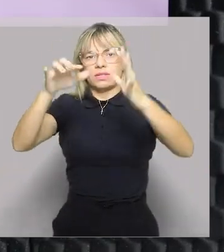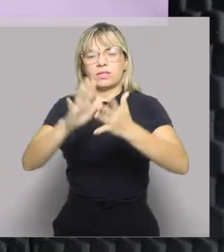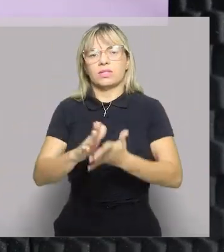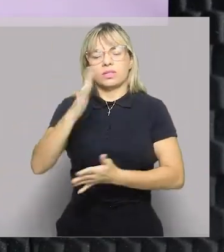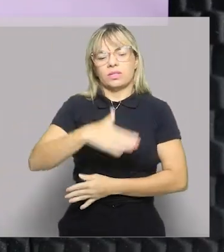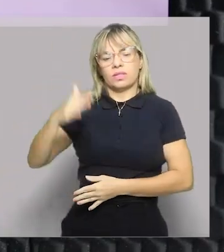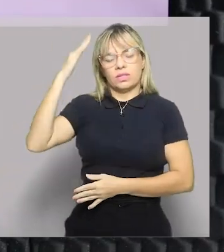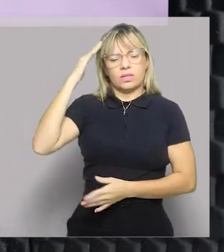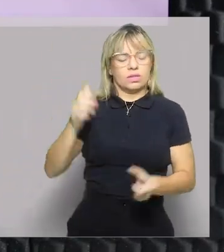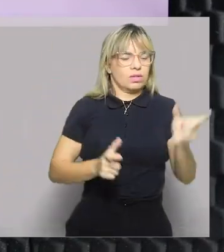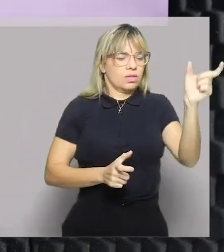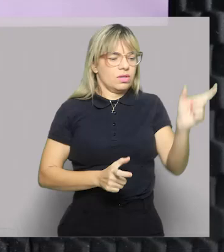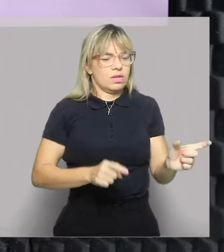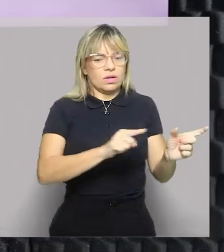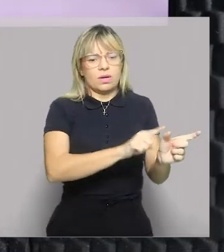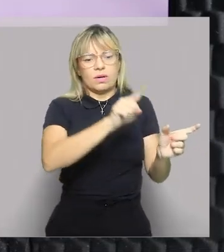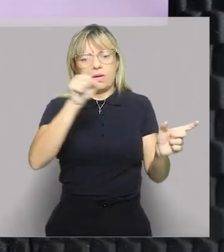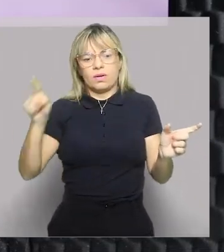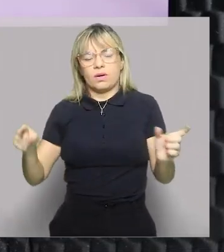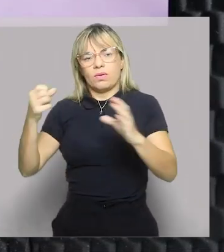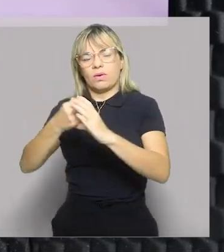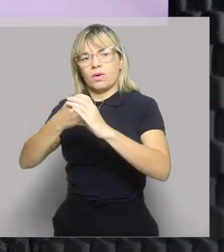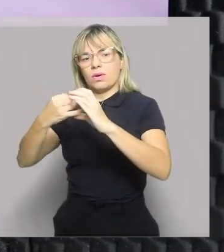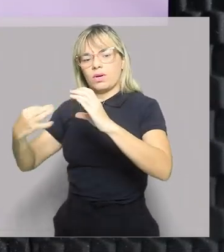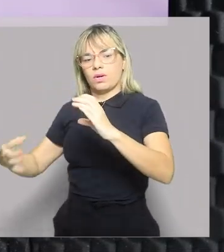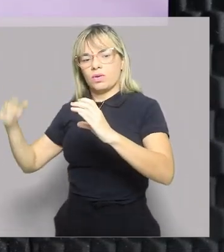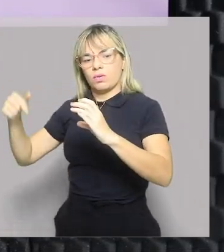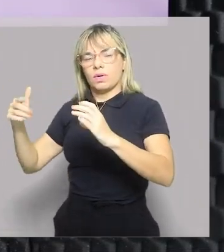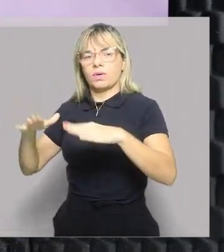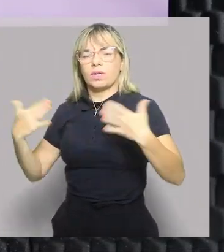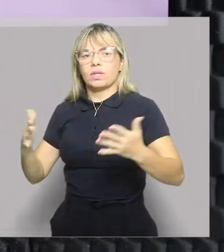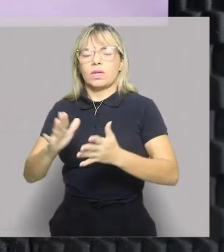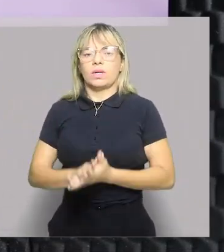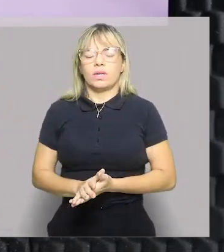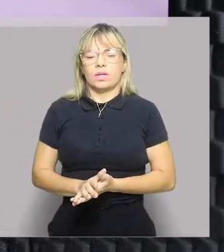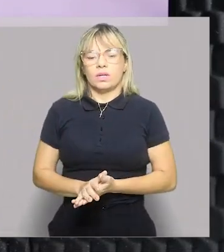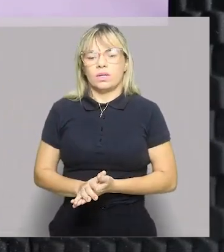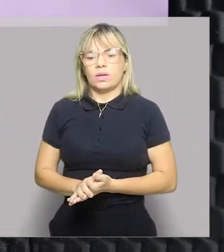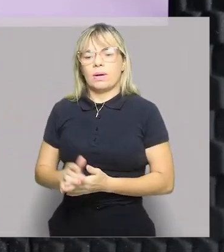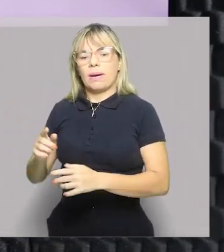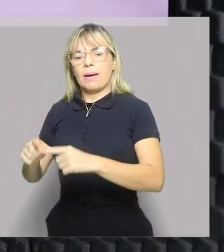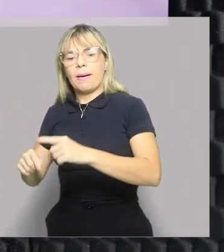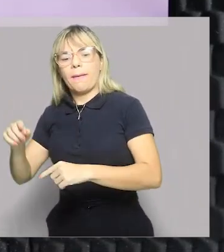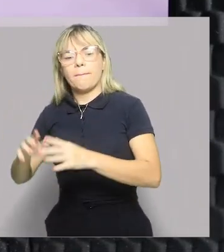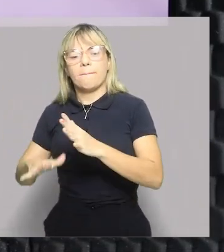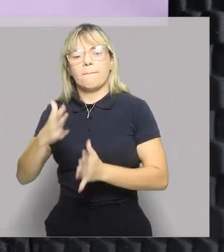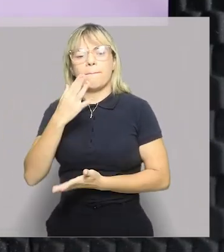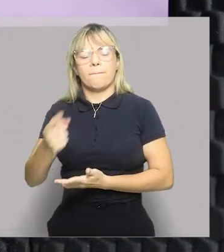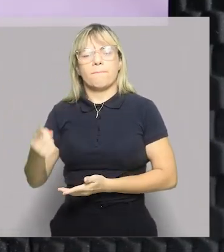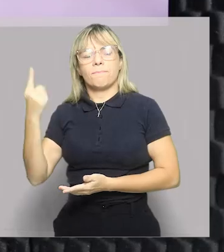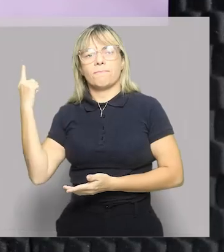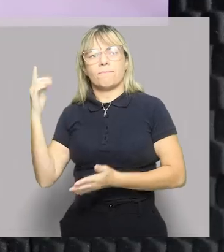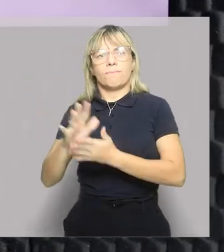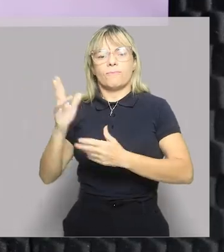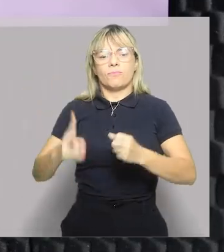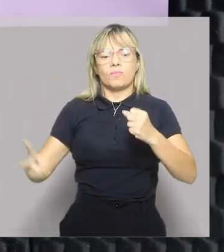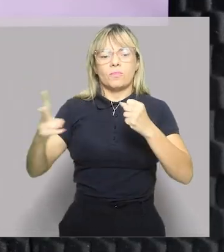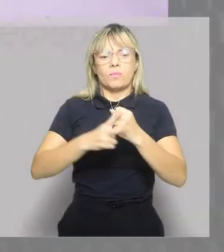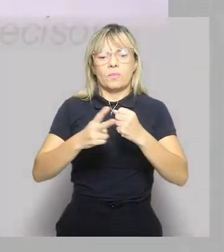o sujeito e uma característica ou uma qualidade, tá? Essa é a grande marca do verbo de